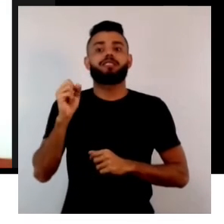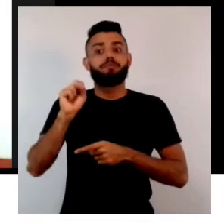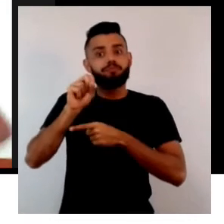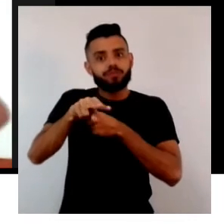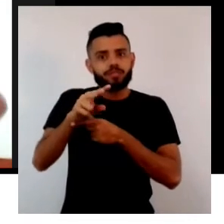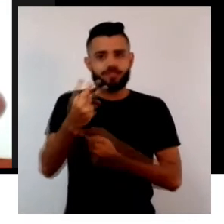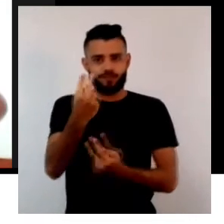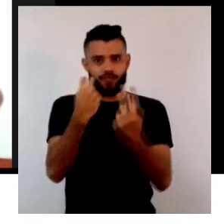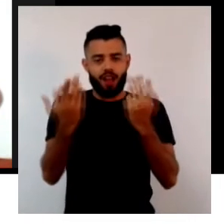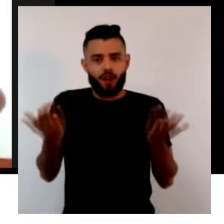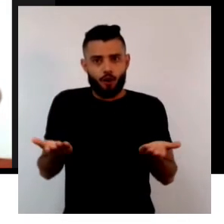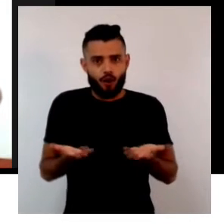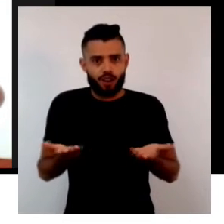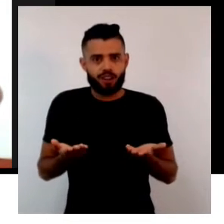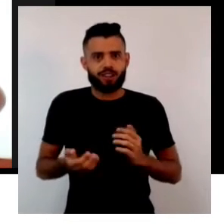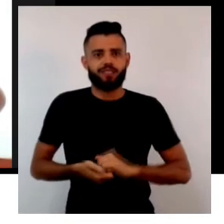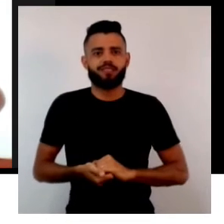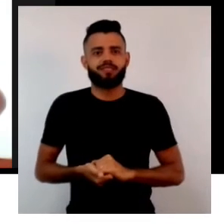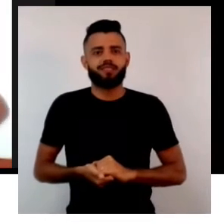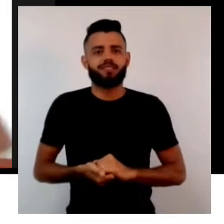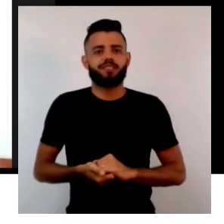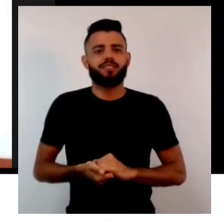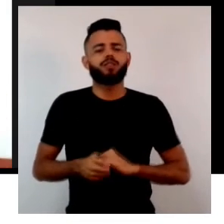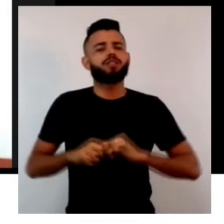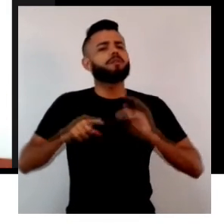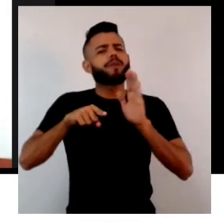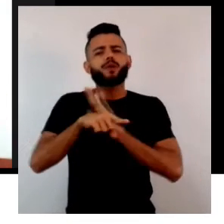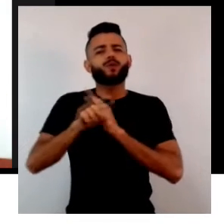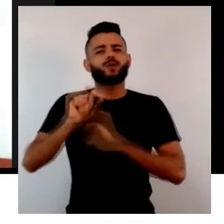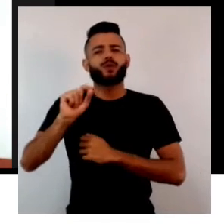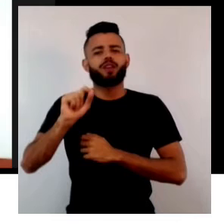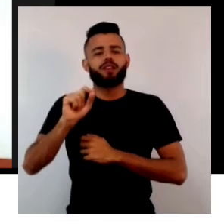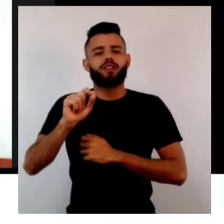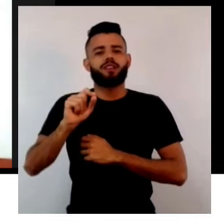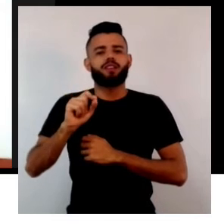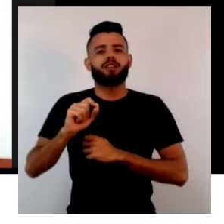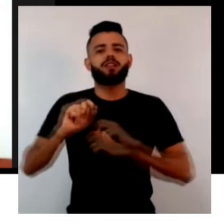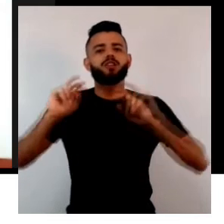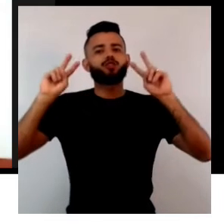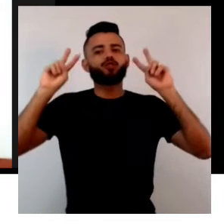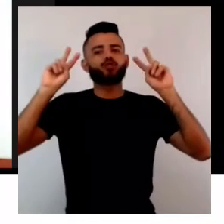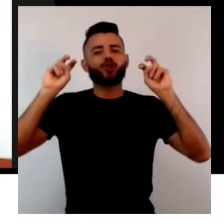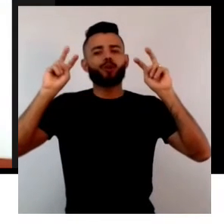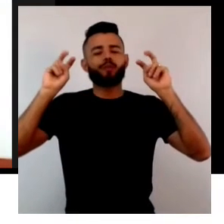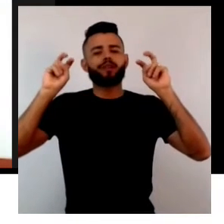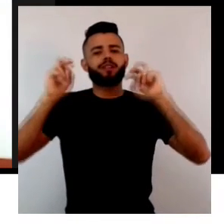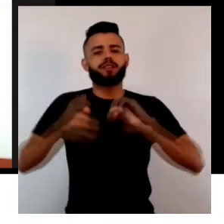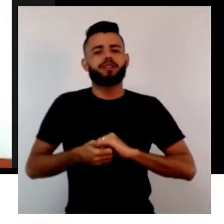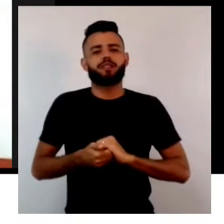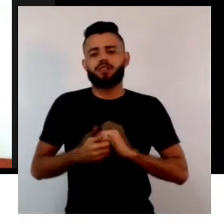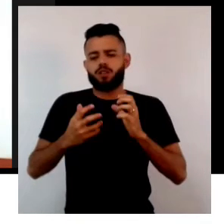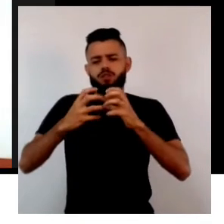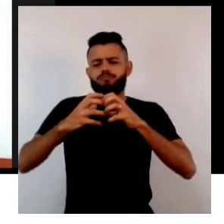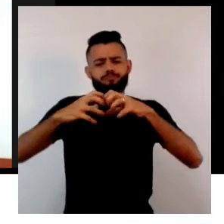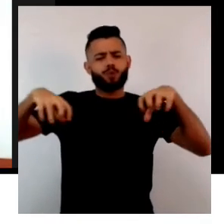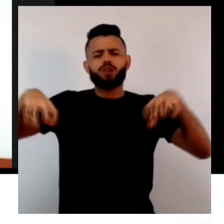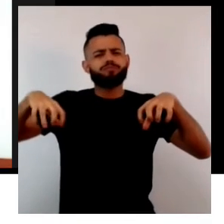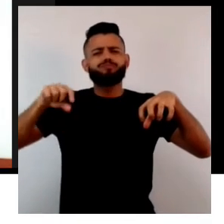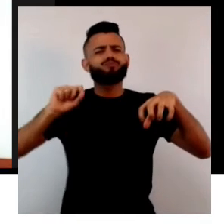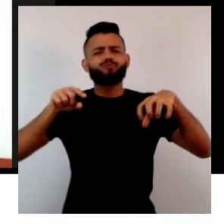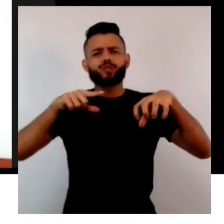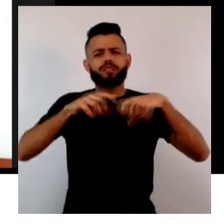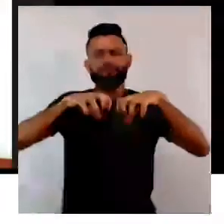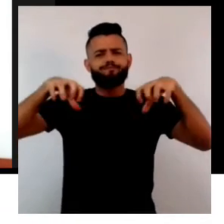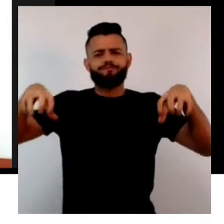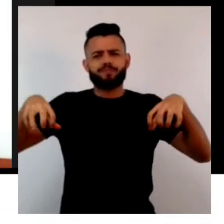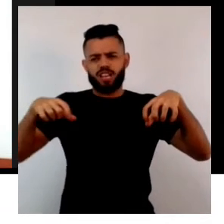live, a questão tem a ver com a expressão mundo polarizado, né? O quanto você acha que a gente de fato vive um mundo